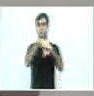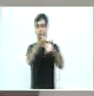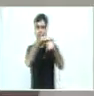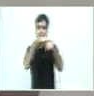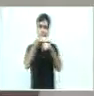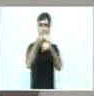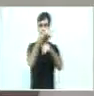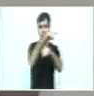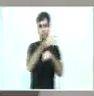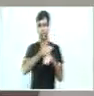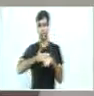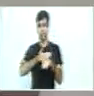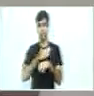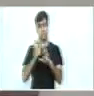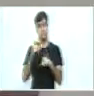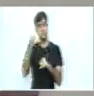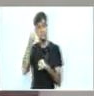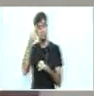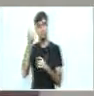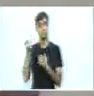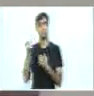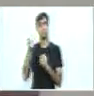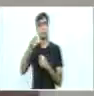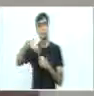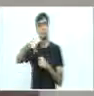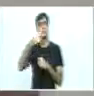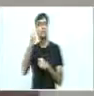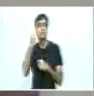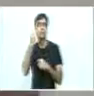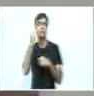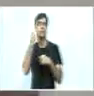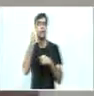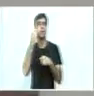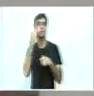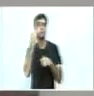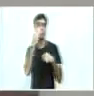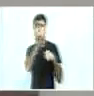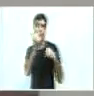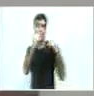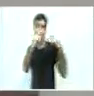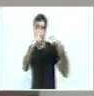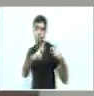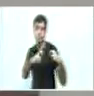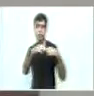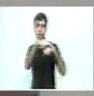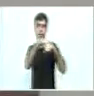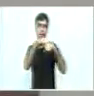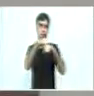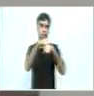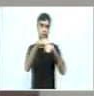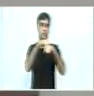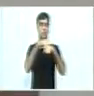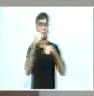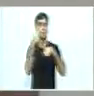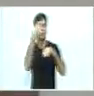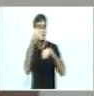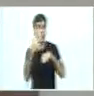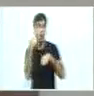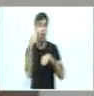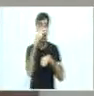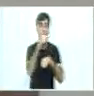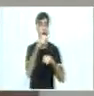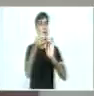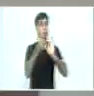com ele, acho que seria importante aproximar para essa conversa e colocar, né, essa possibilidade